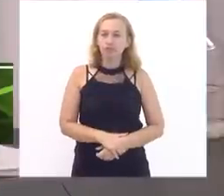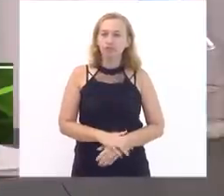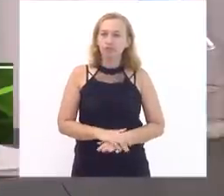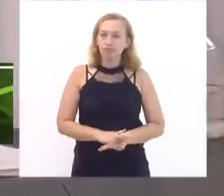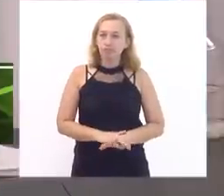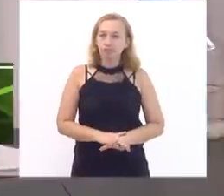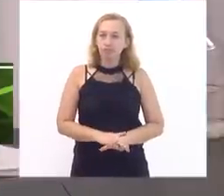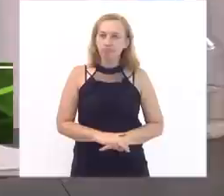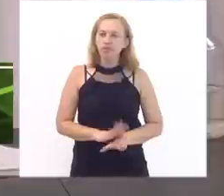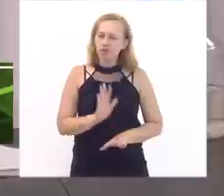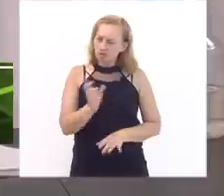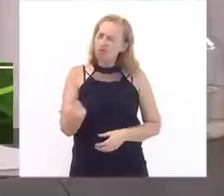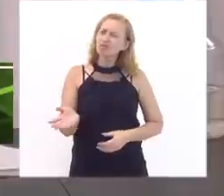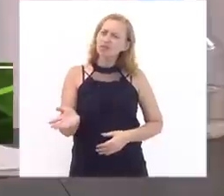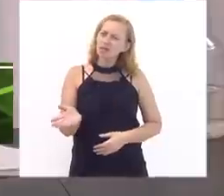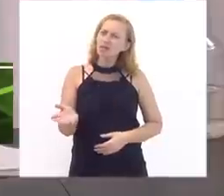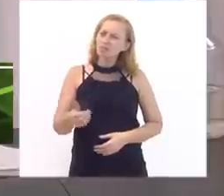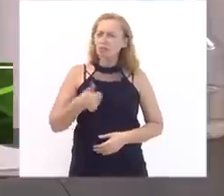É que. Vamos discutir.